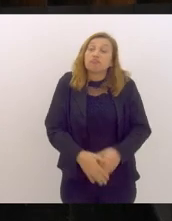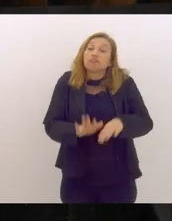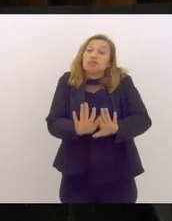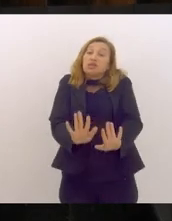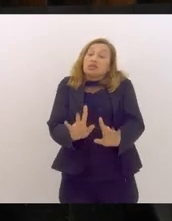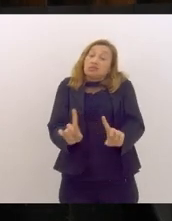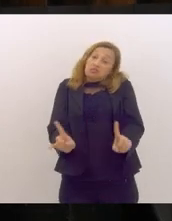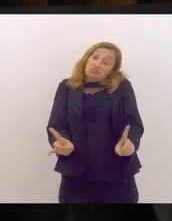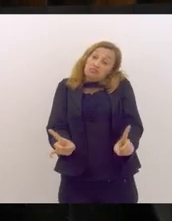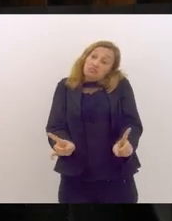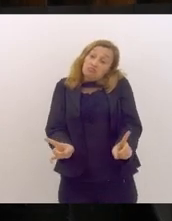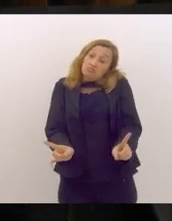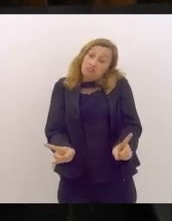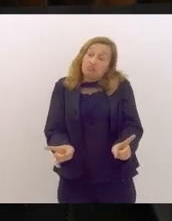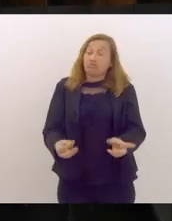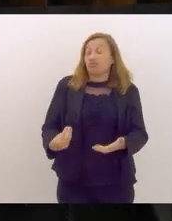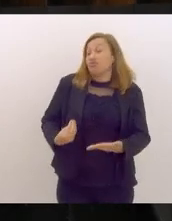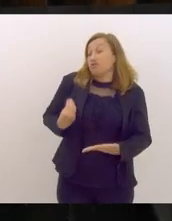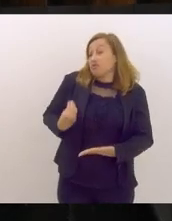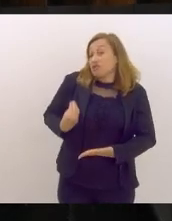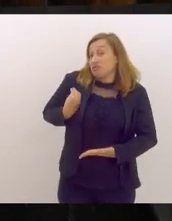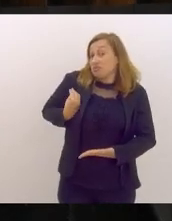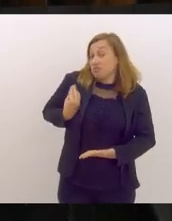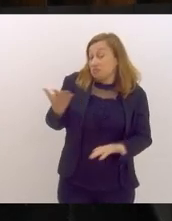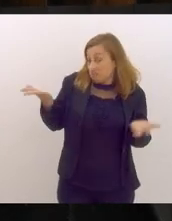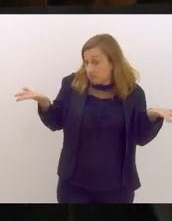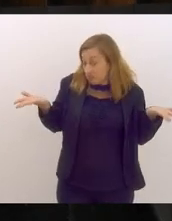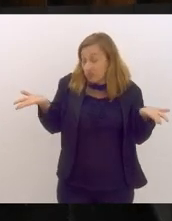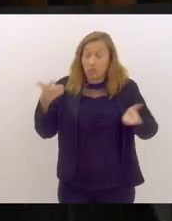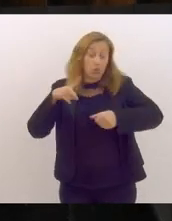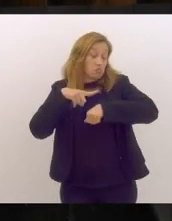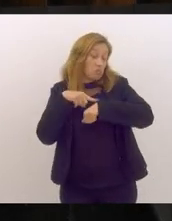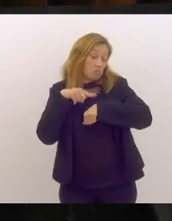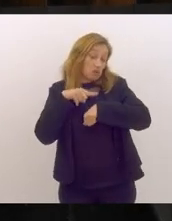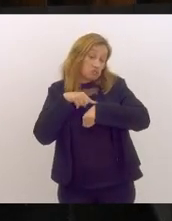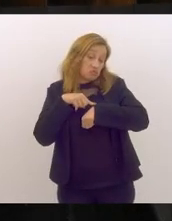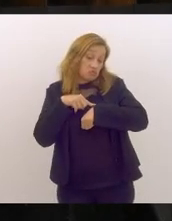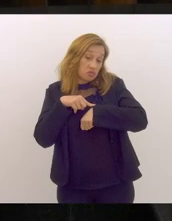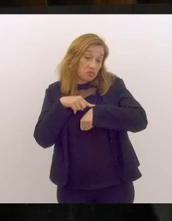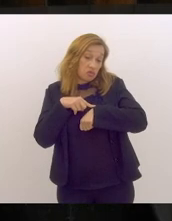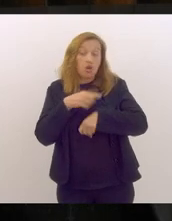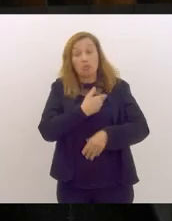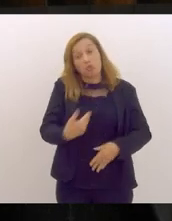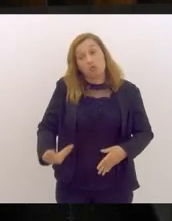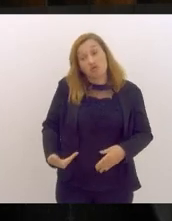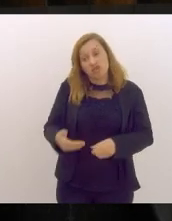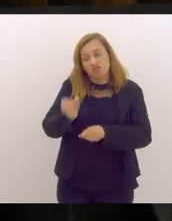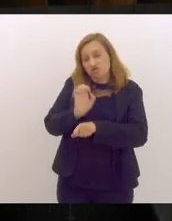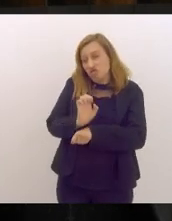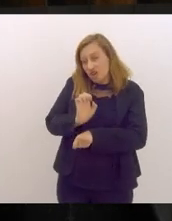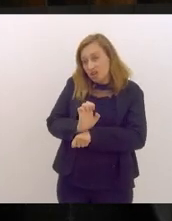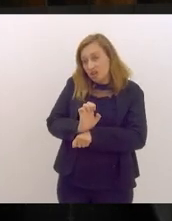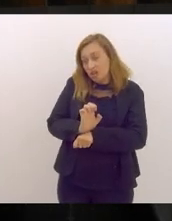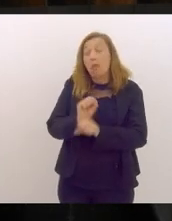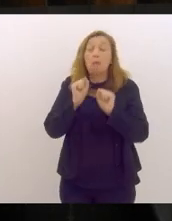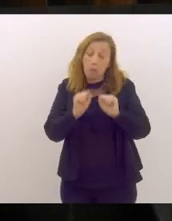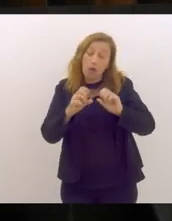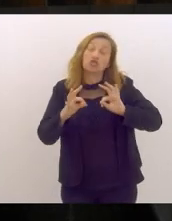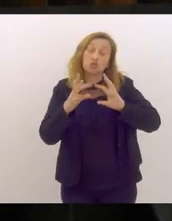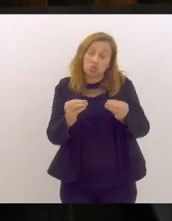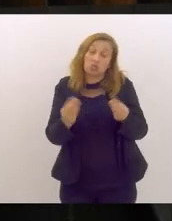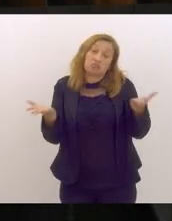Mas vivemos num momento que, para o governo do Estado, pode